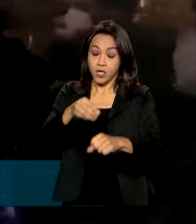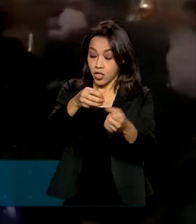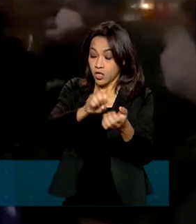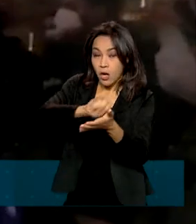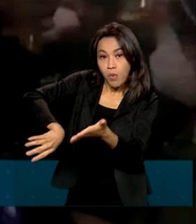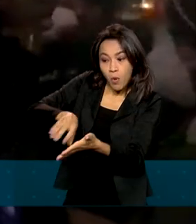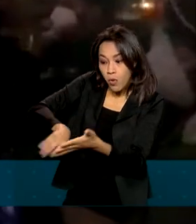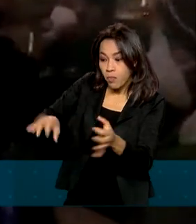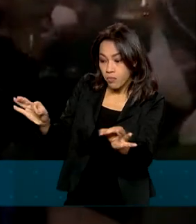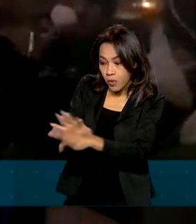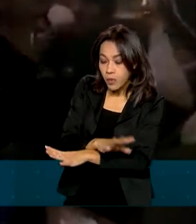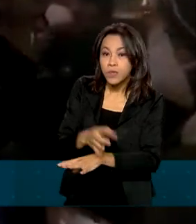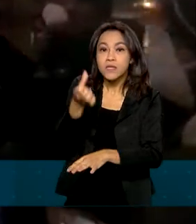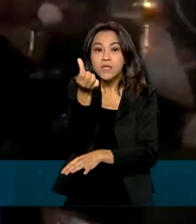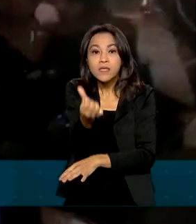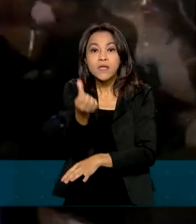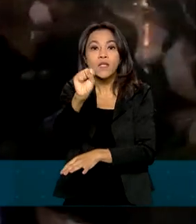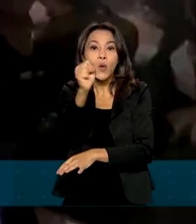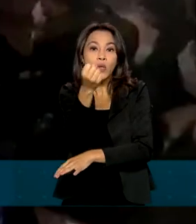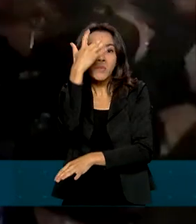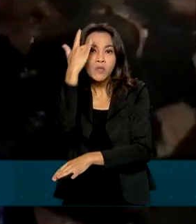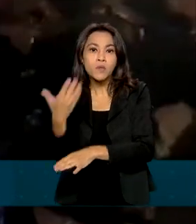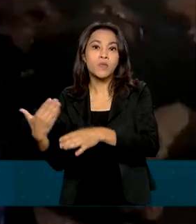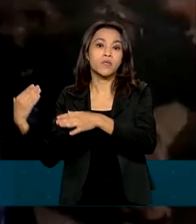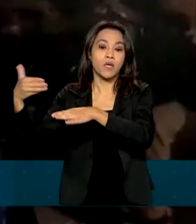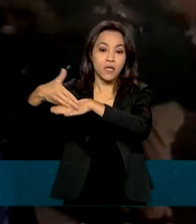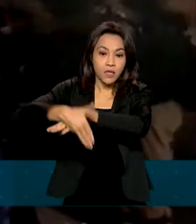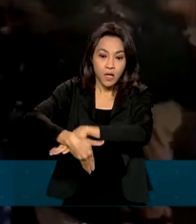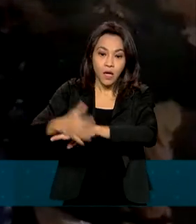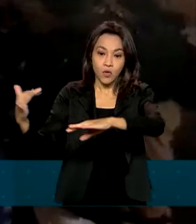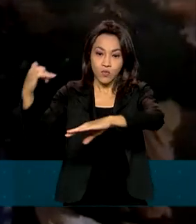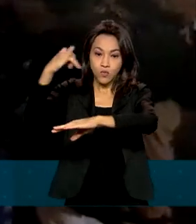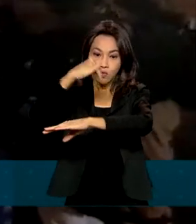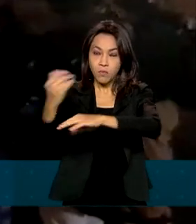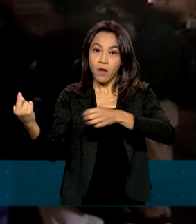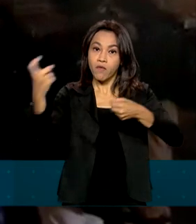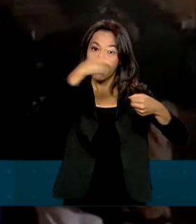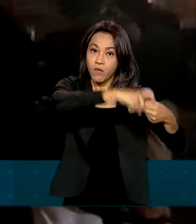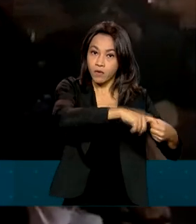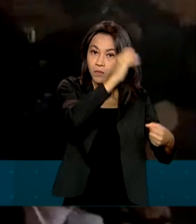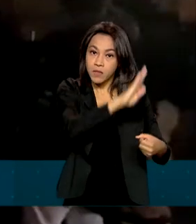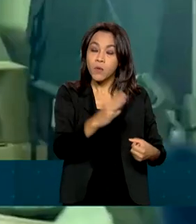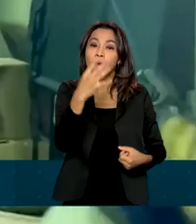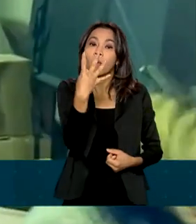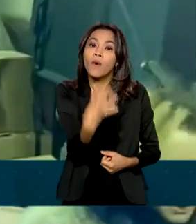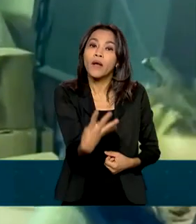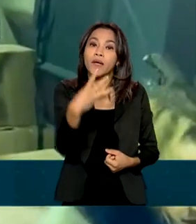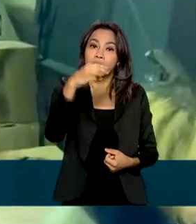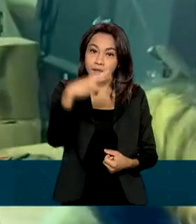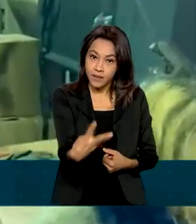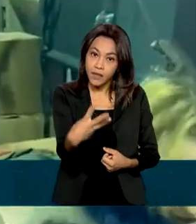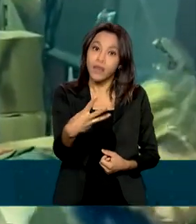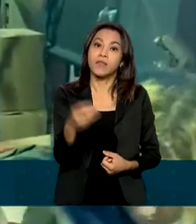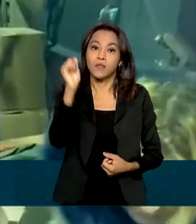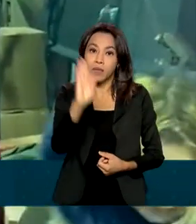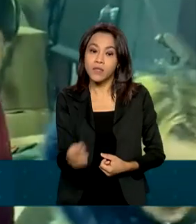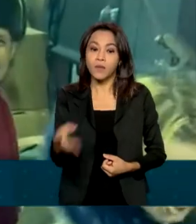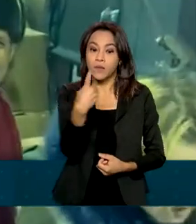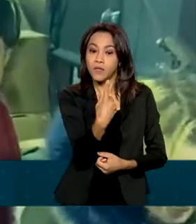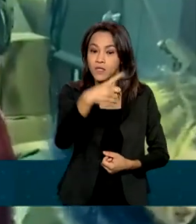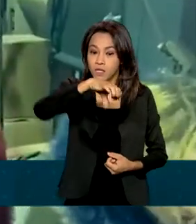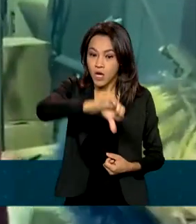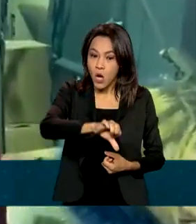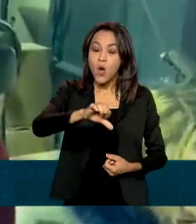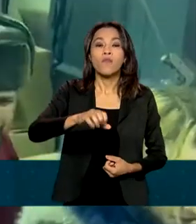pessoas embarcaram na aeronave para retornar ao Brasil. São 43 brasileiros, 19 ucranianos com